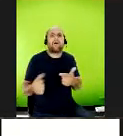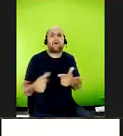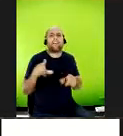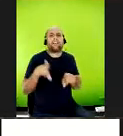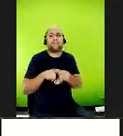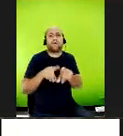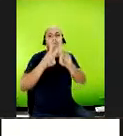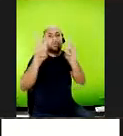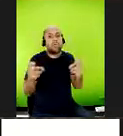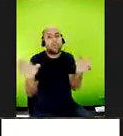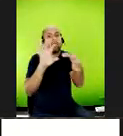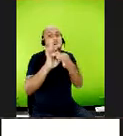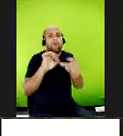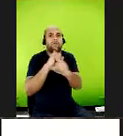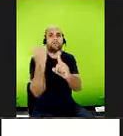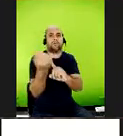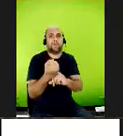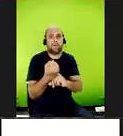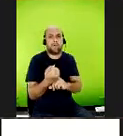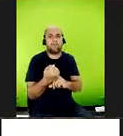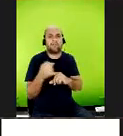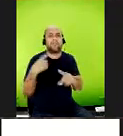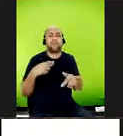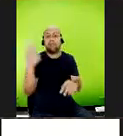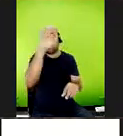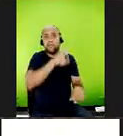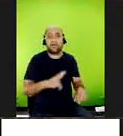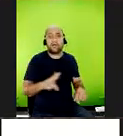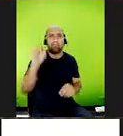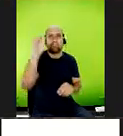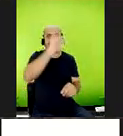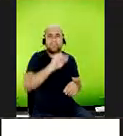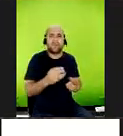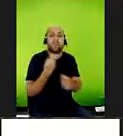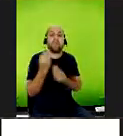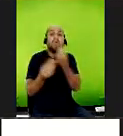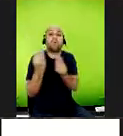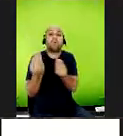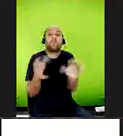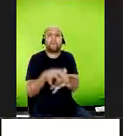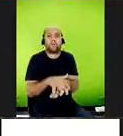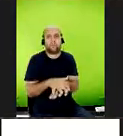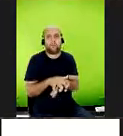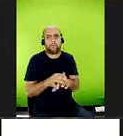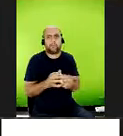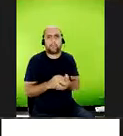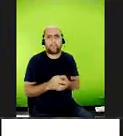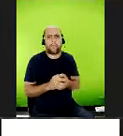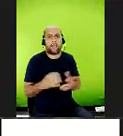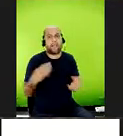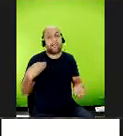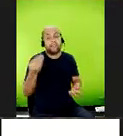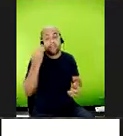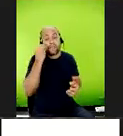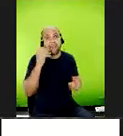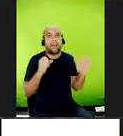envolvidas temos regionalismos E aí a gente quer saber o seguinte como é que agente faz para incluir e a gente espera que a empresa inclua mas o que